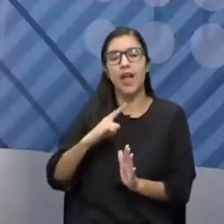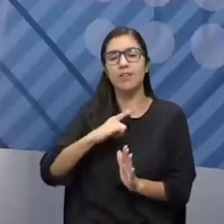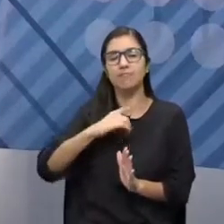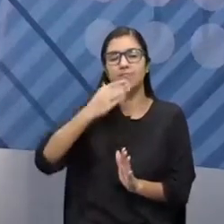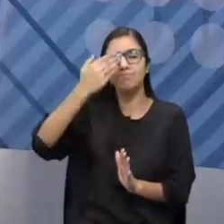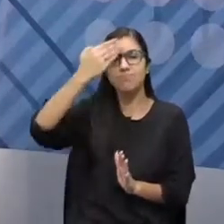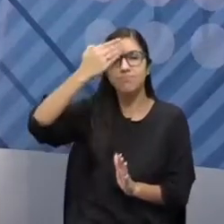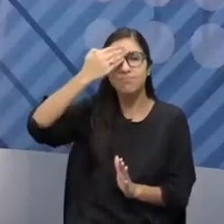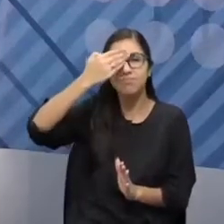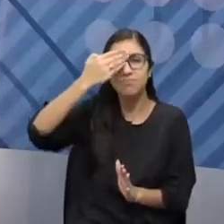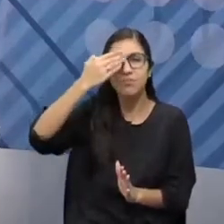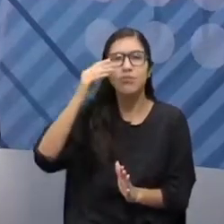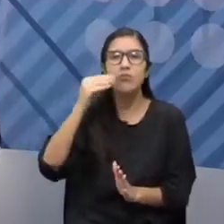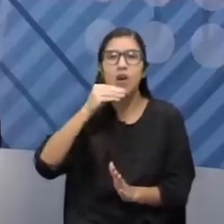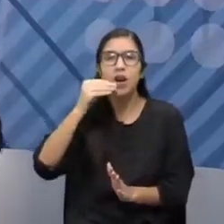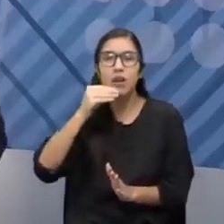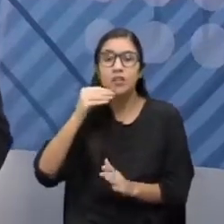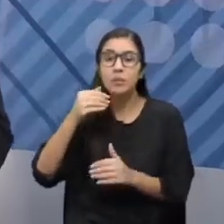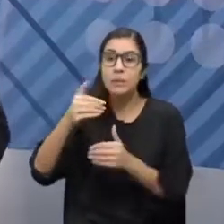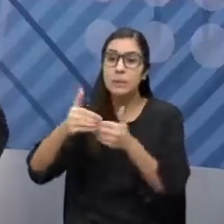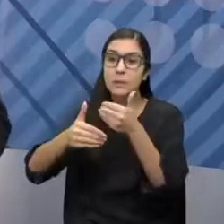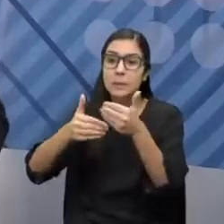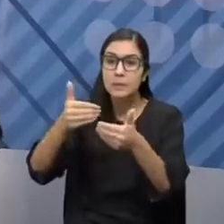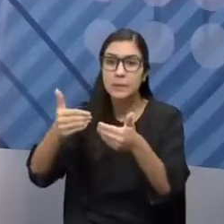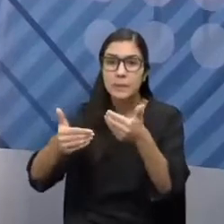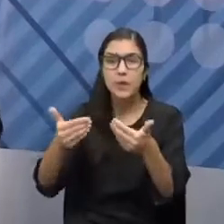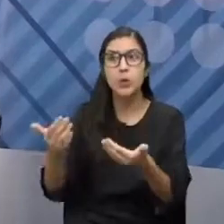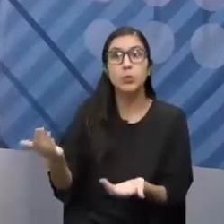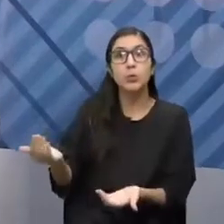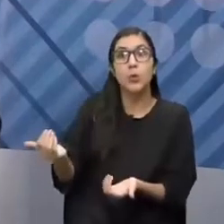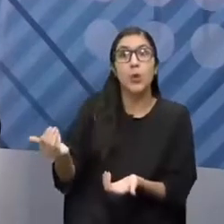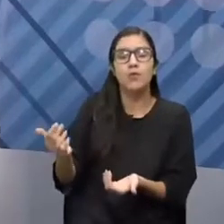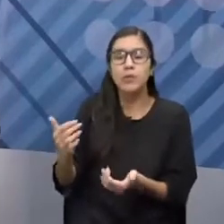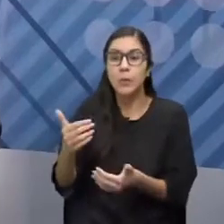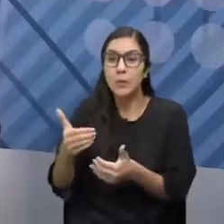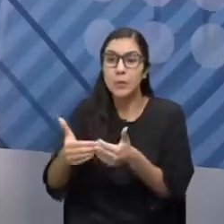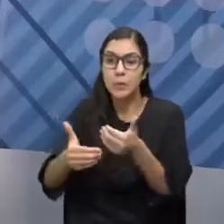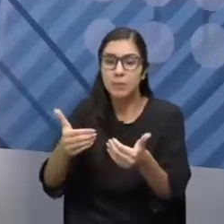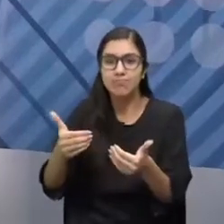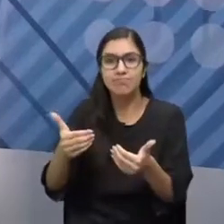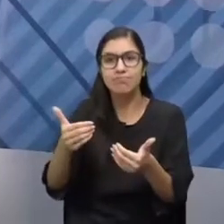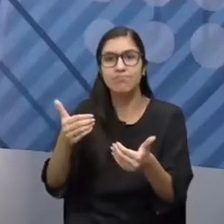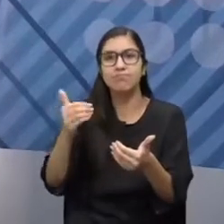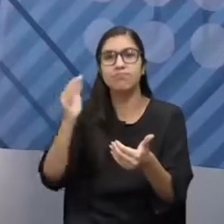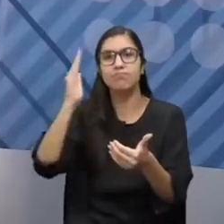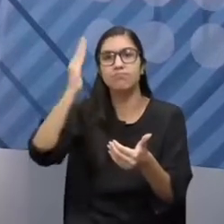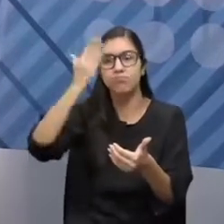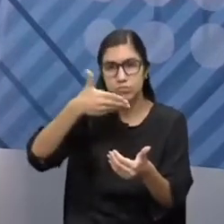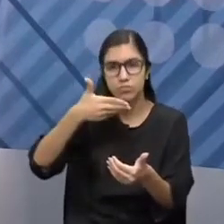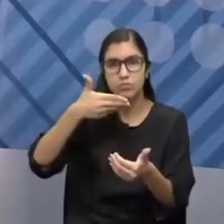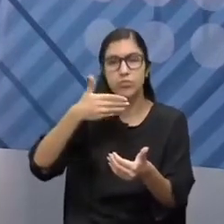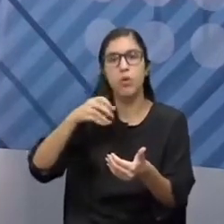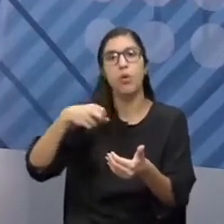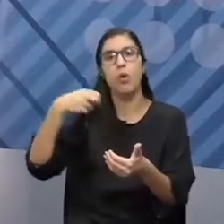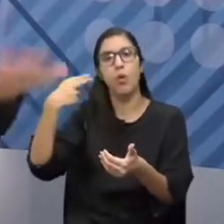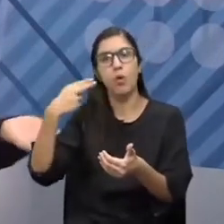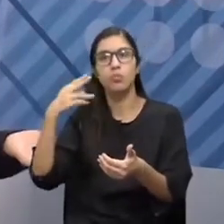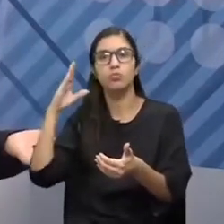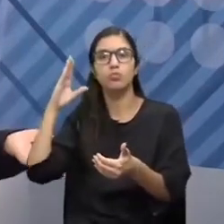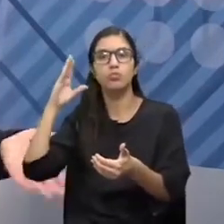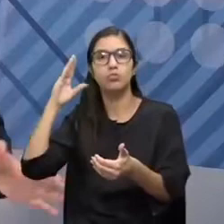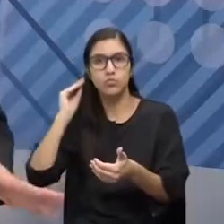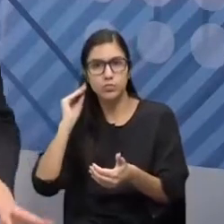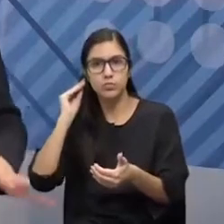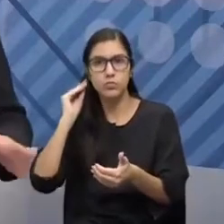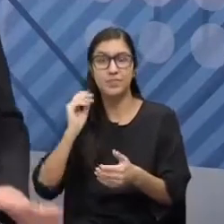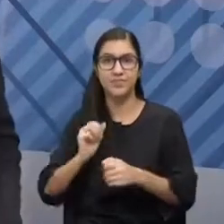deficiência auditiva, e depois perder posteriormente, na adolescência, a visão ou a audição. Então, ele sai de uma categoria para entrar